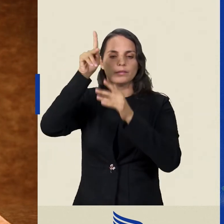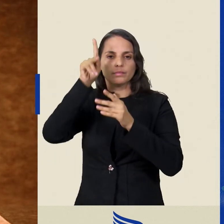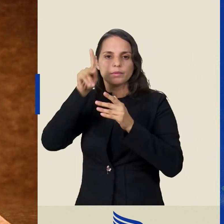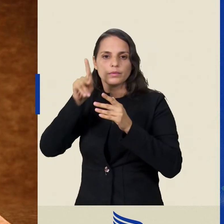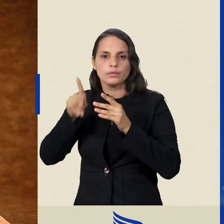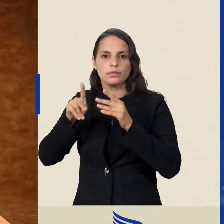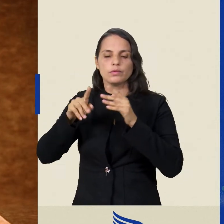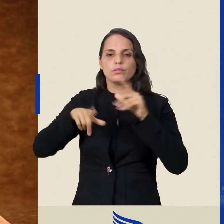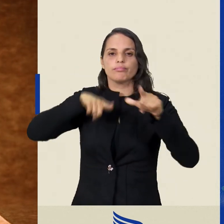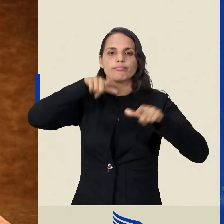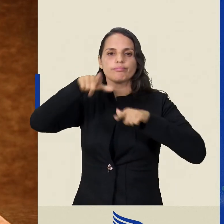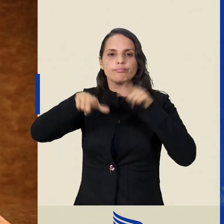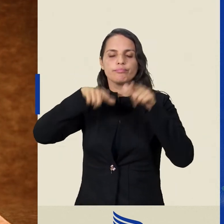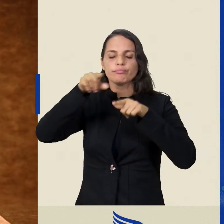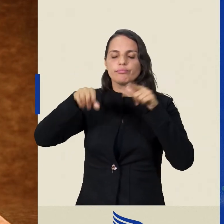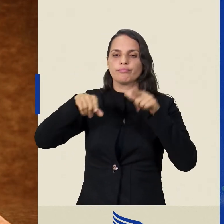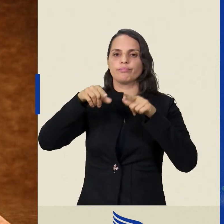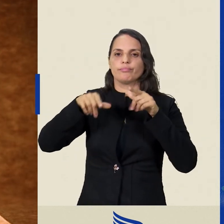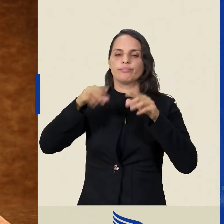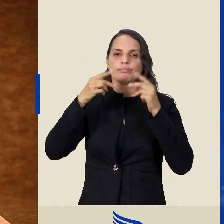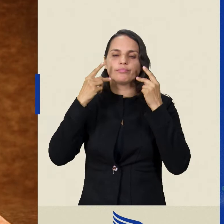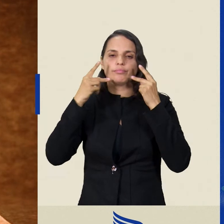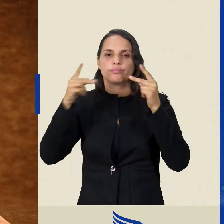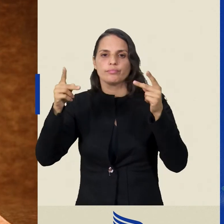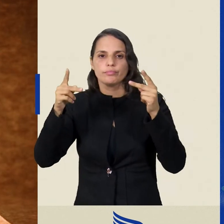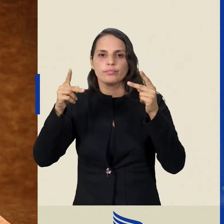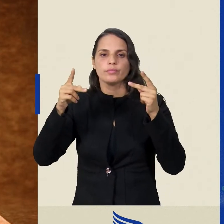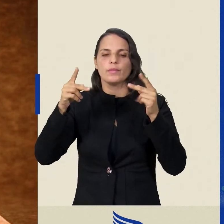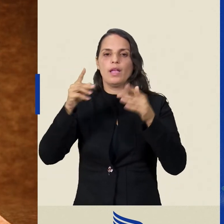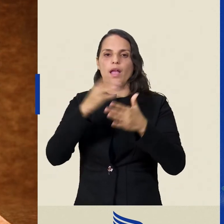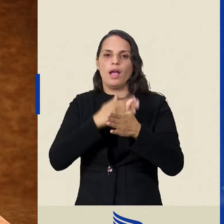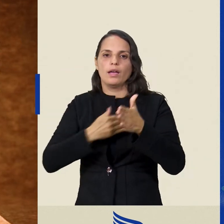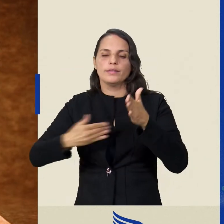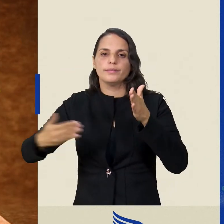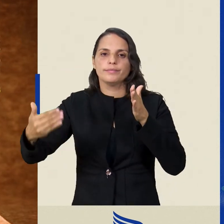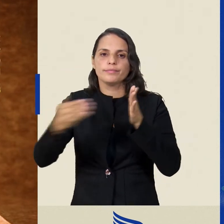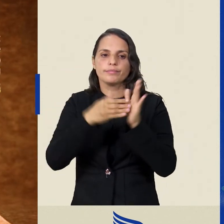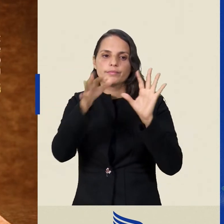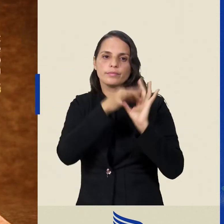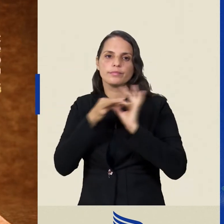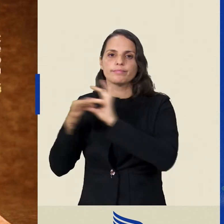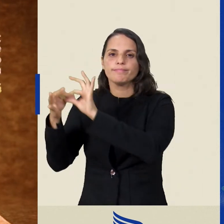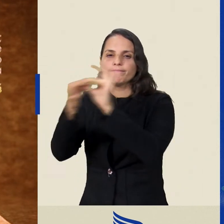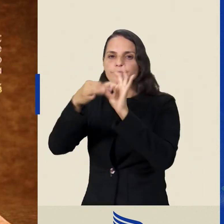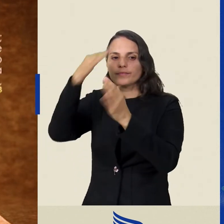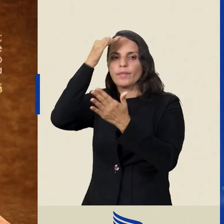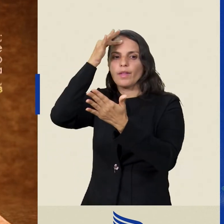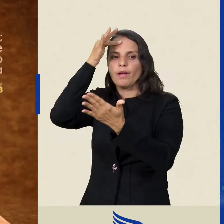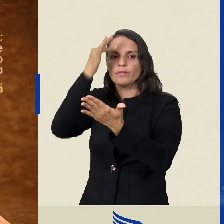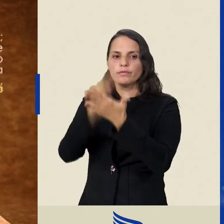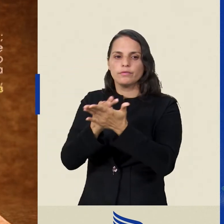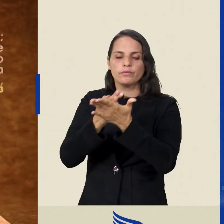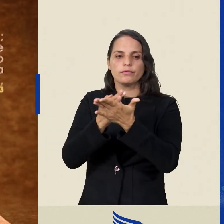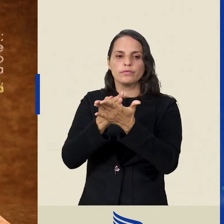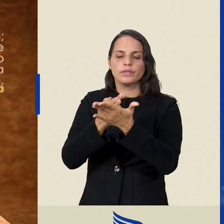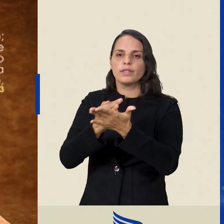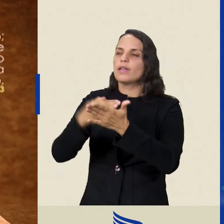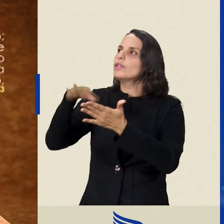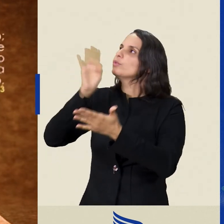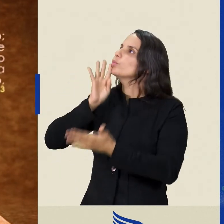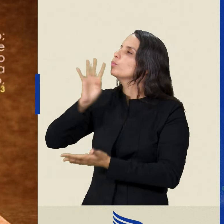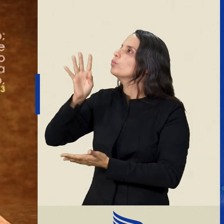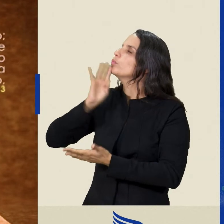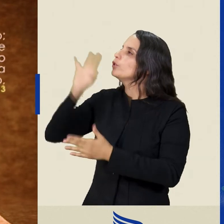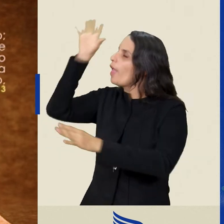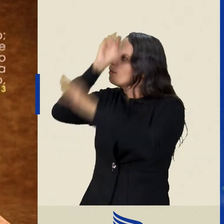para a edificação do corpo de Cristo, até que todos cheguemos à unidade da fé e ao conhecimento do Filho de Deus,